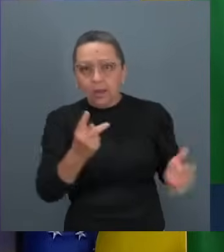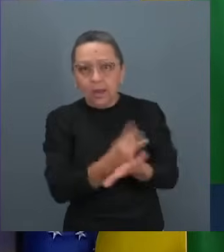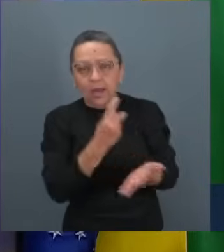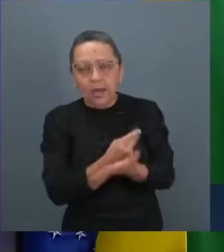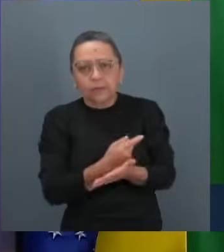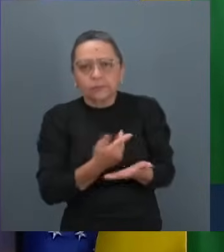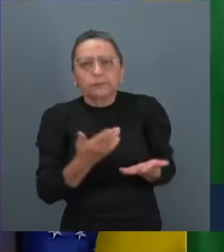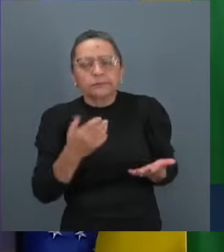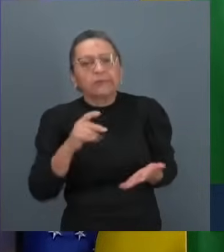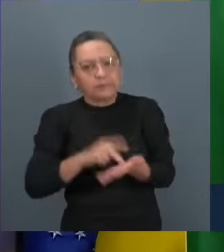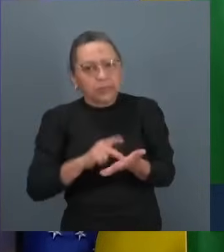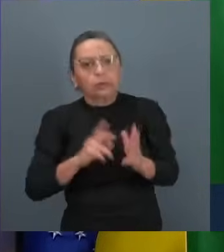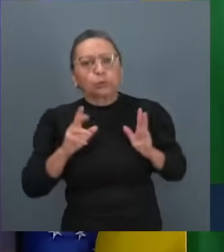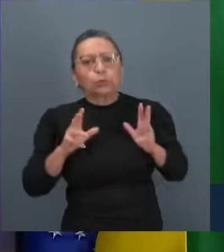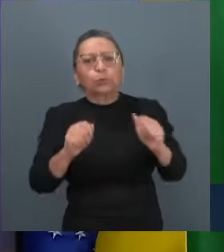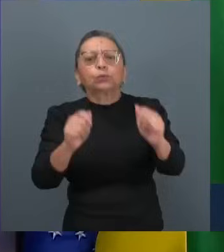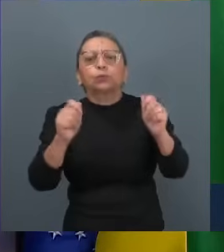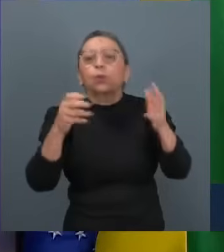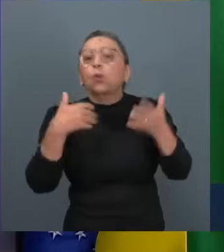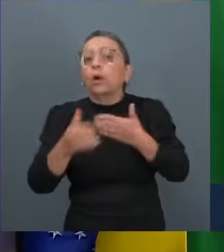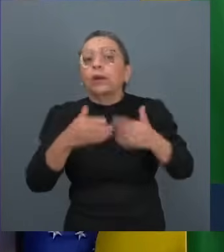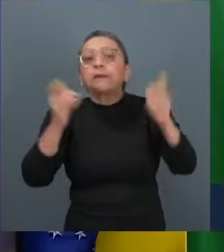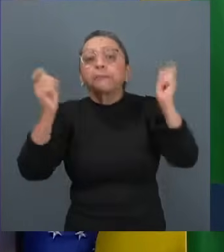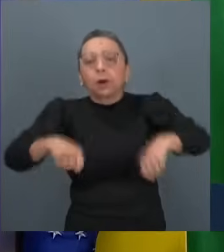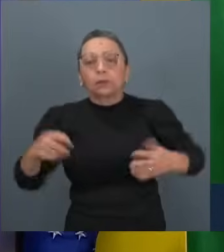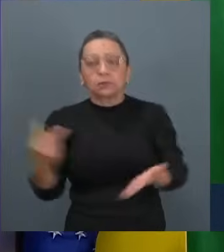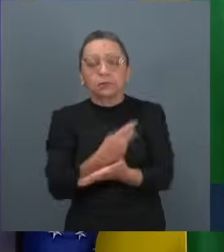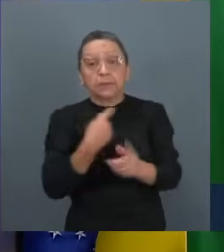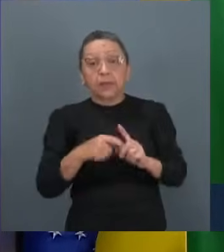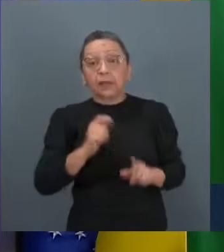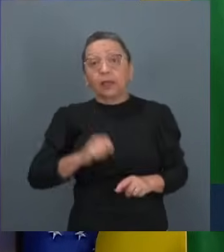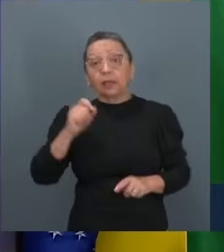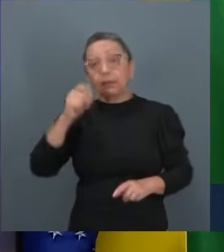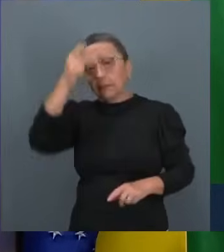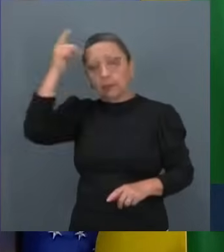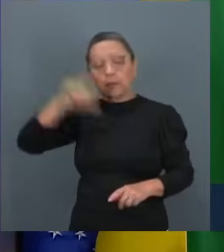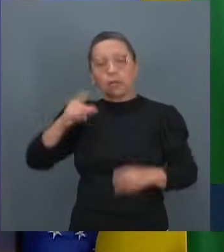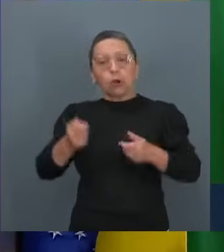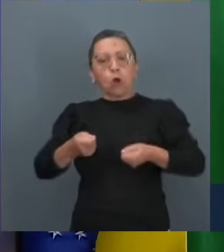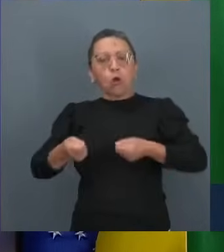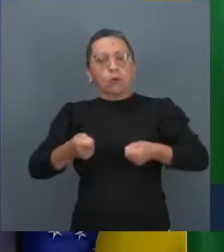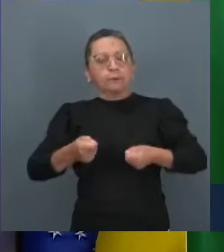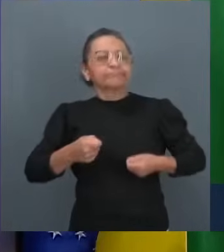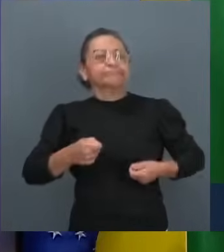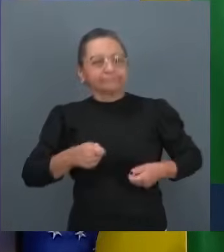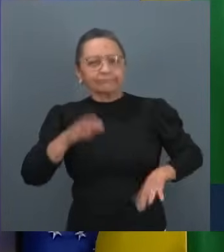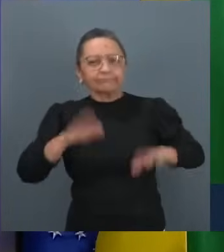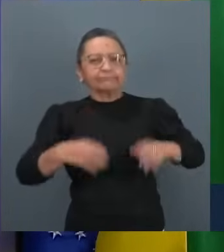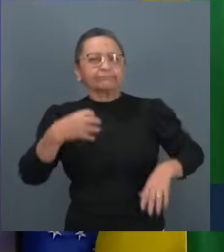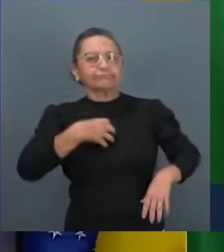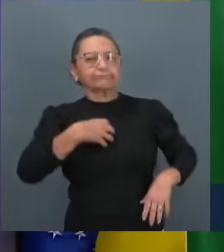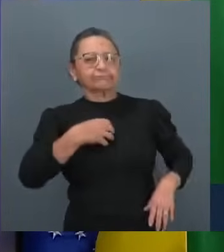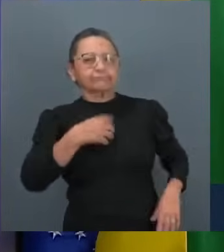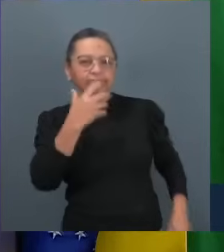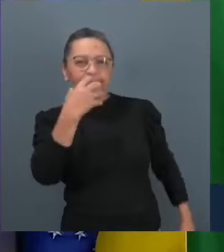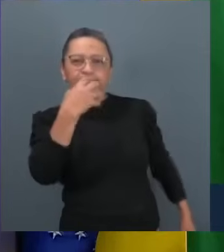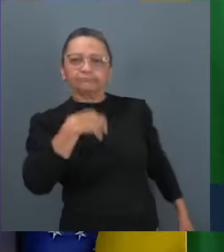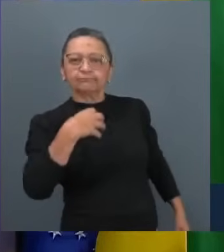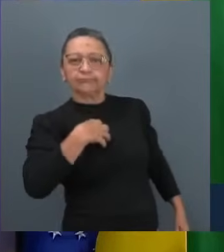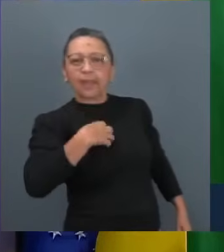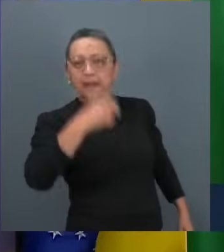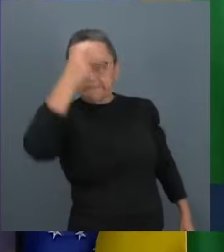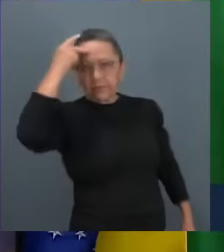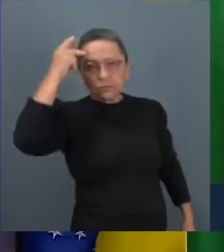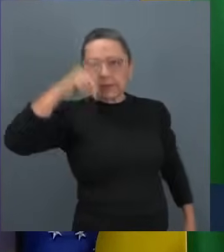tudo pode acontecer, porque quem está no controle muitas vezes acha que são as pessoas que